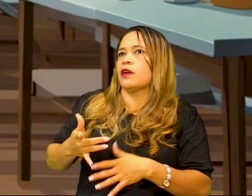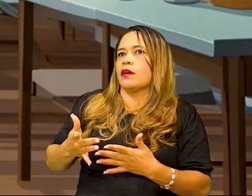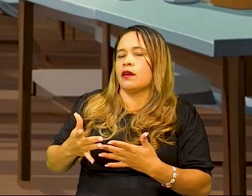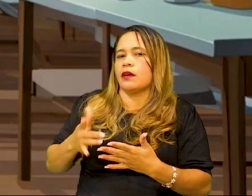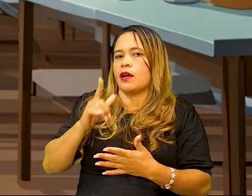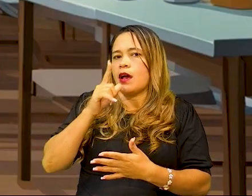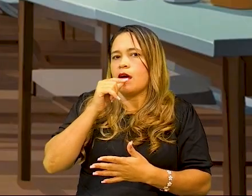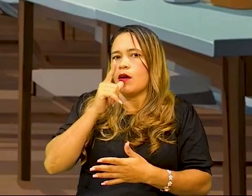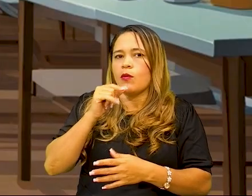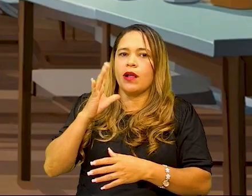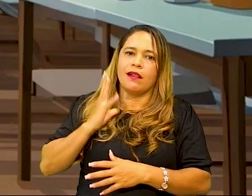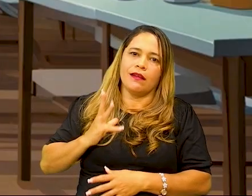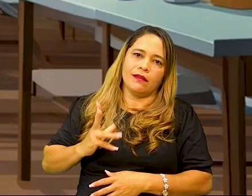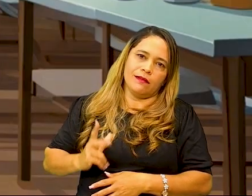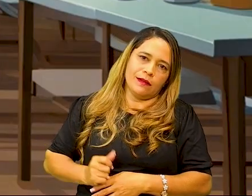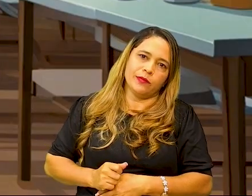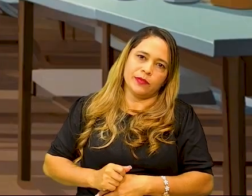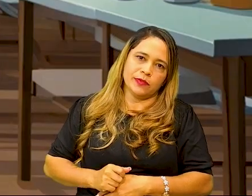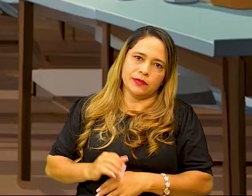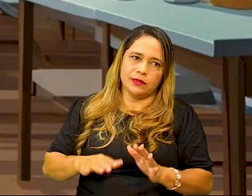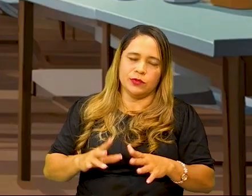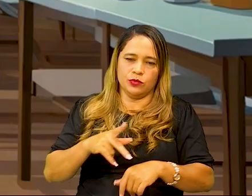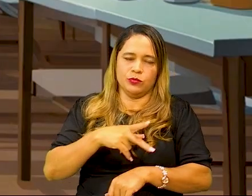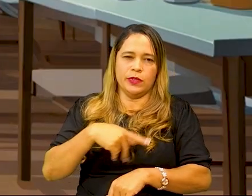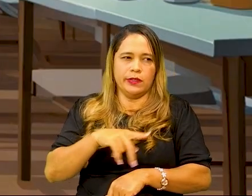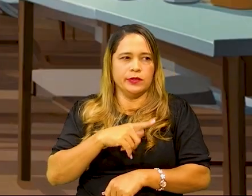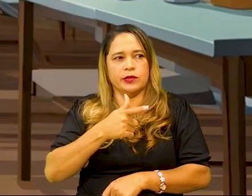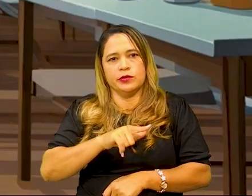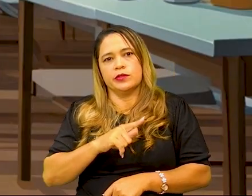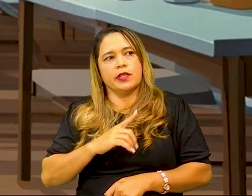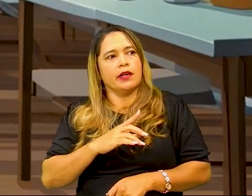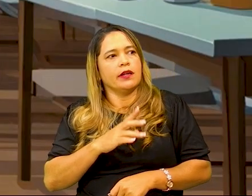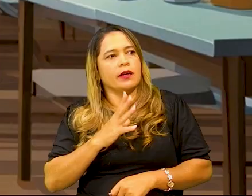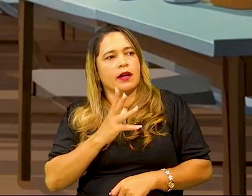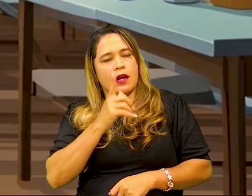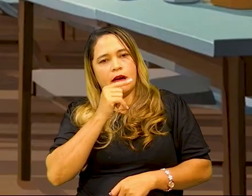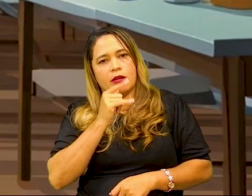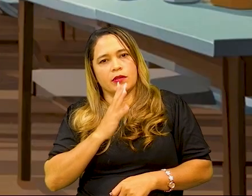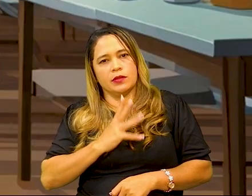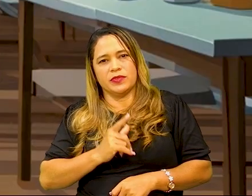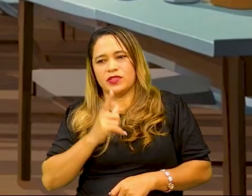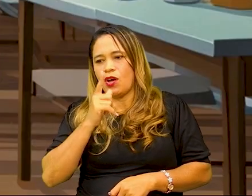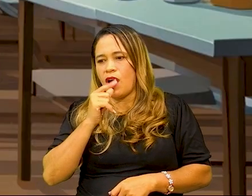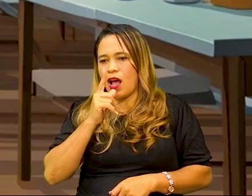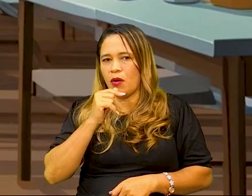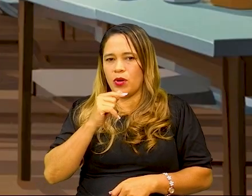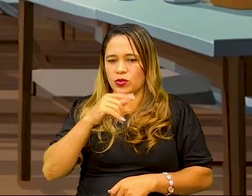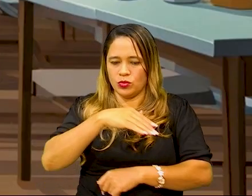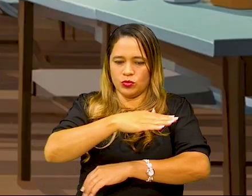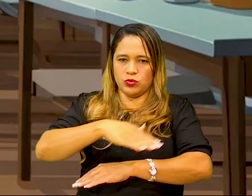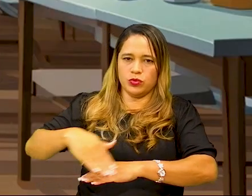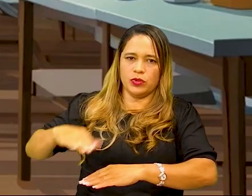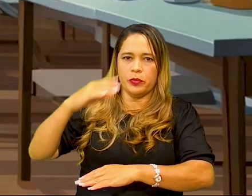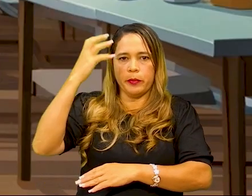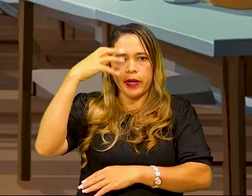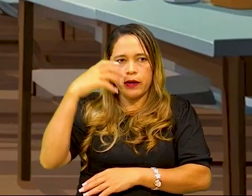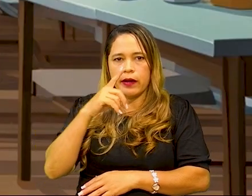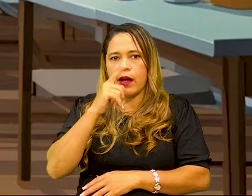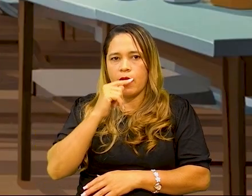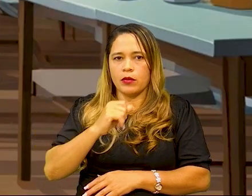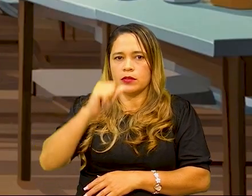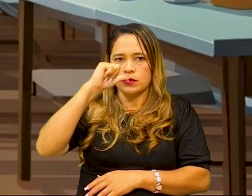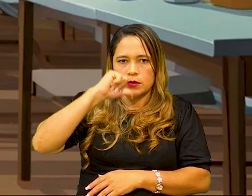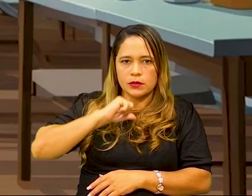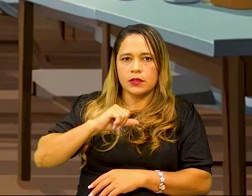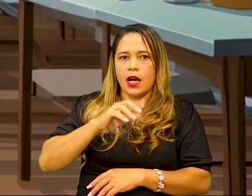precárias do país, onde a gente não tem uma estação de tratamento, onde a água do rio é usada para tomar banho, a água do rio é usada para beber, a